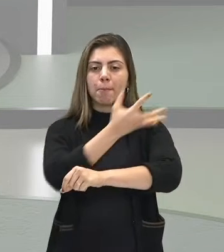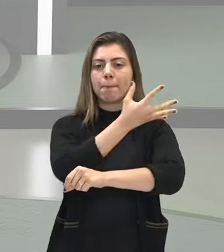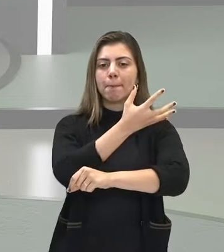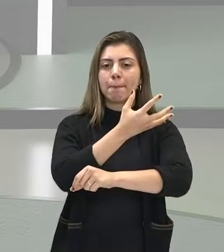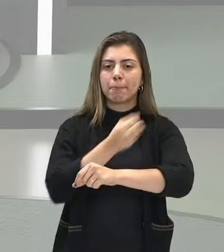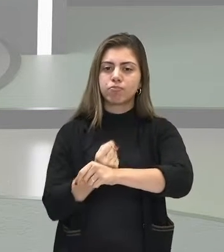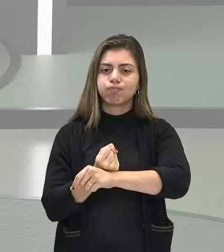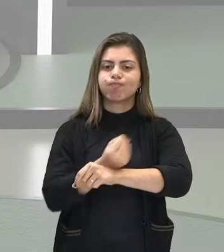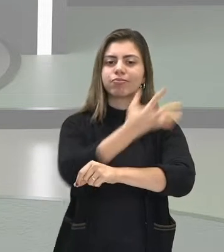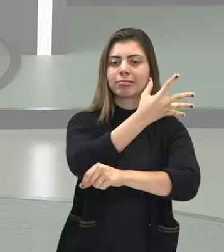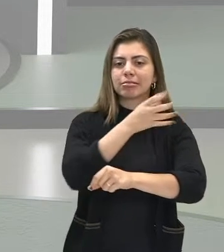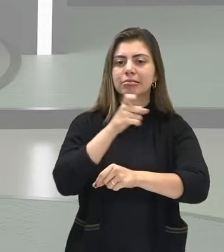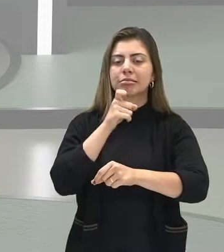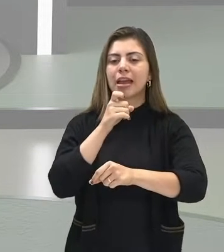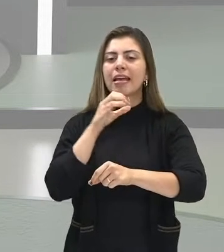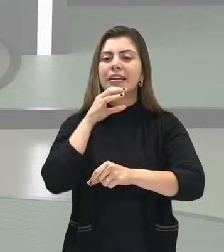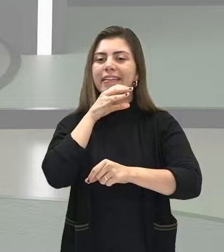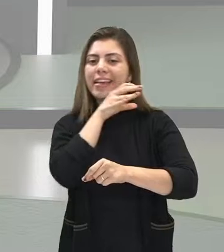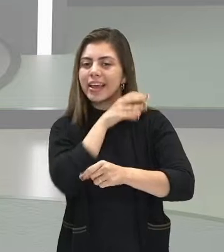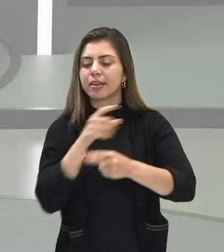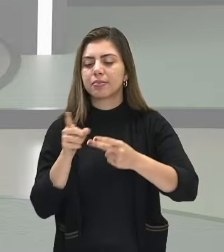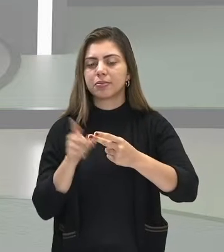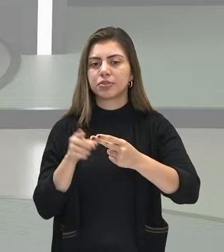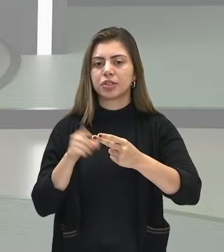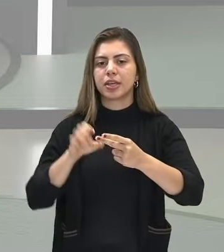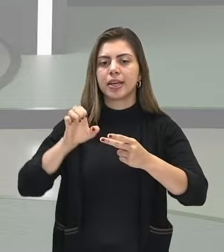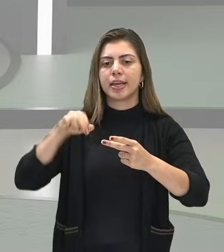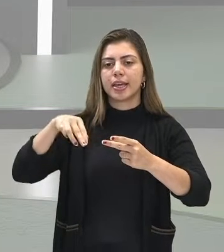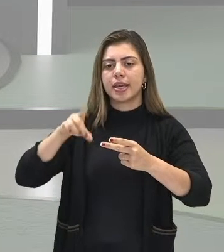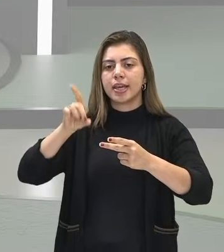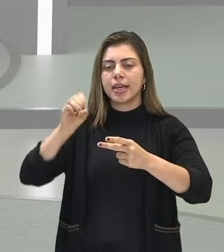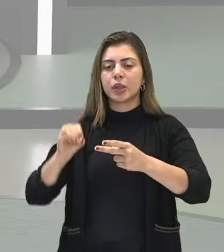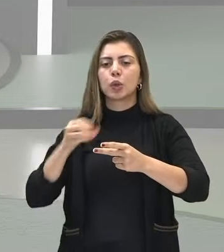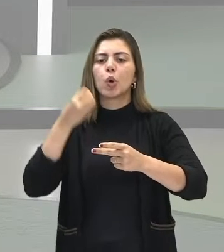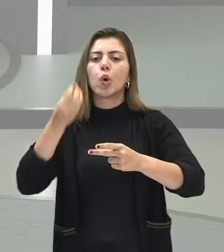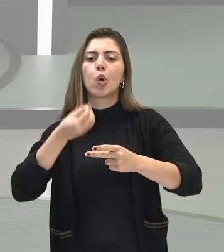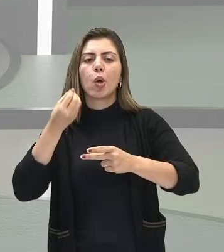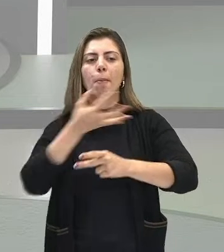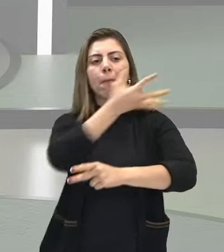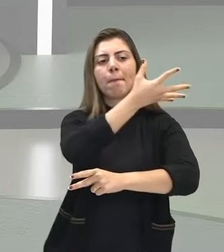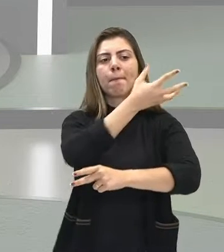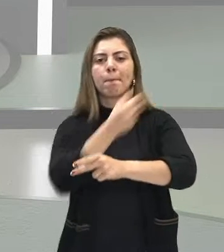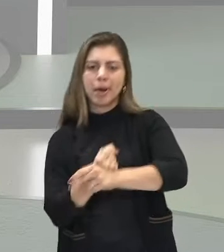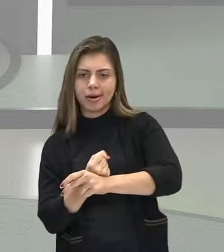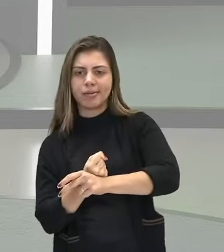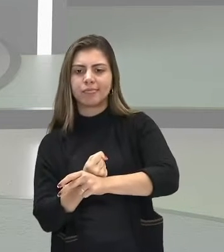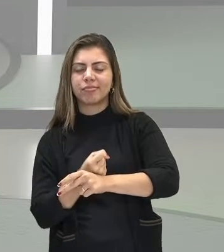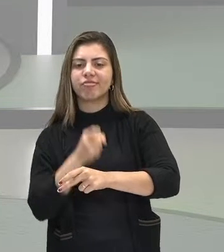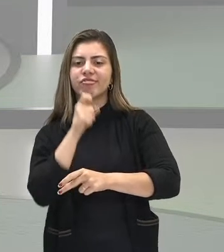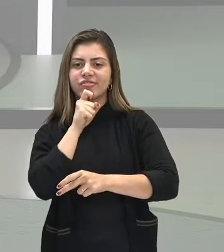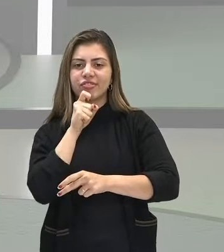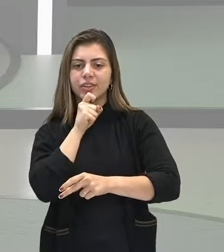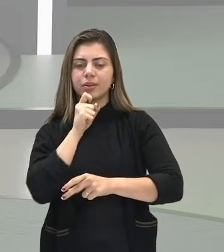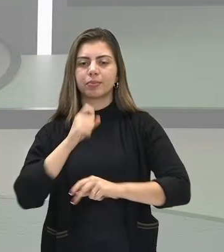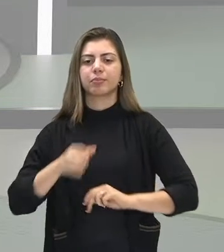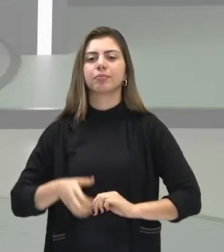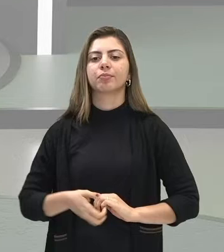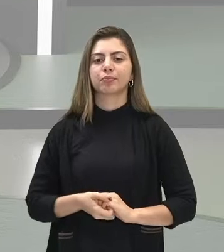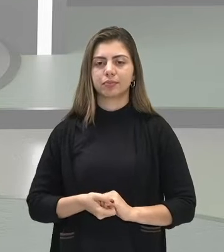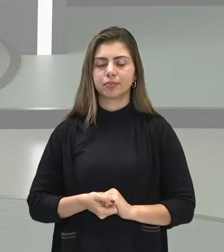que o ambiente. E a reação endotérmica, ela é mais fria que o